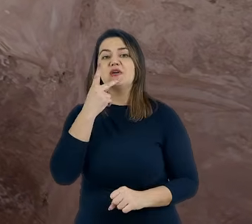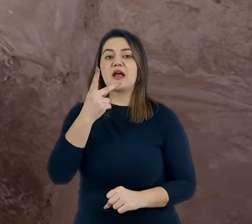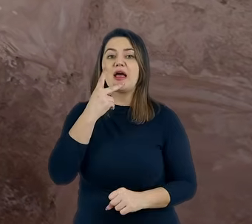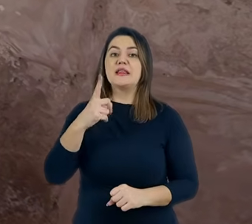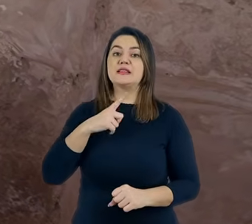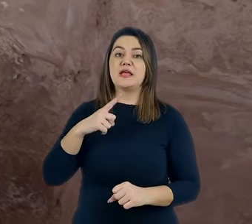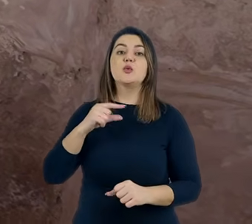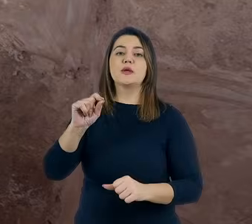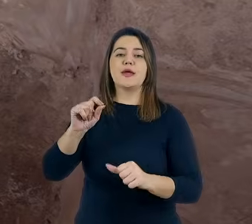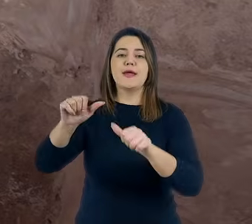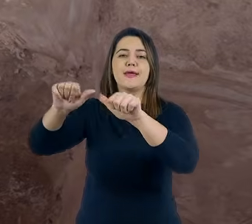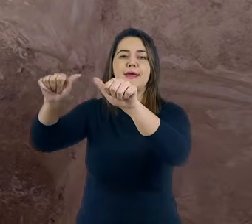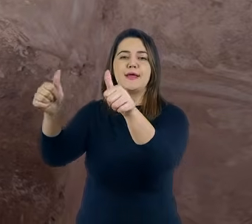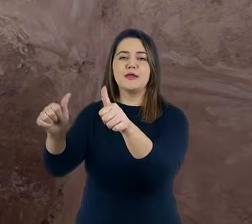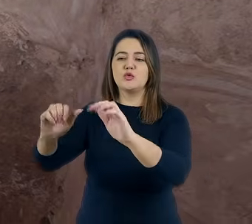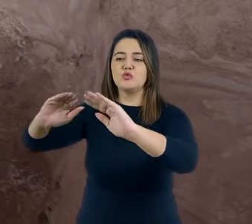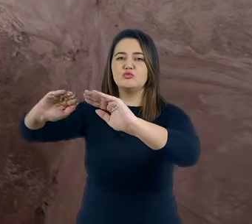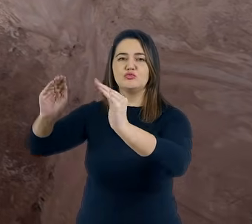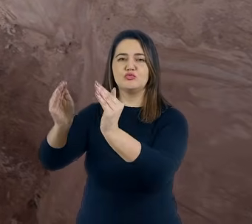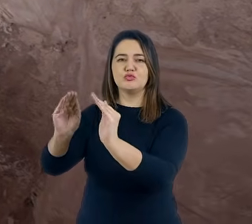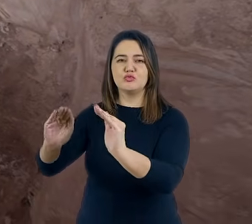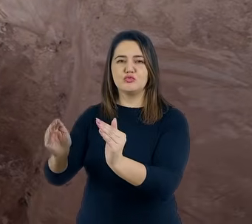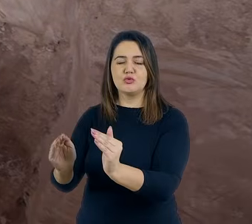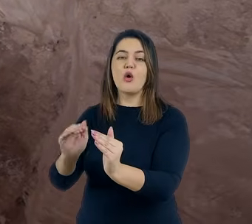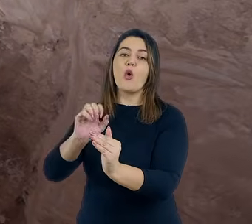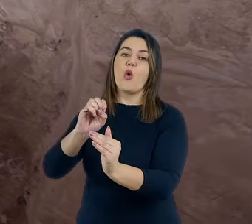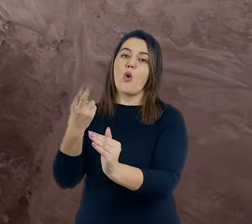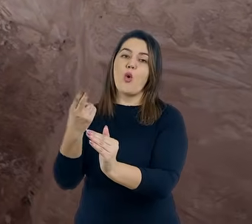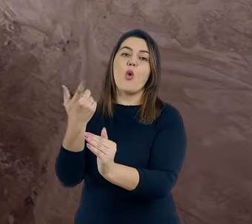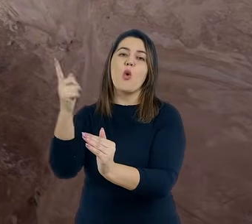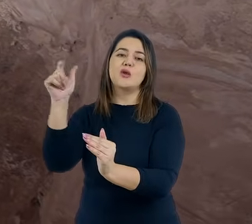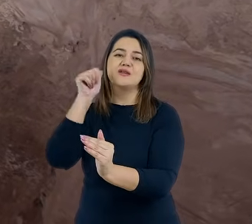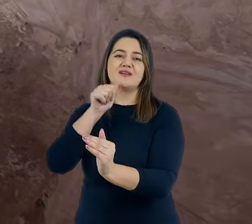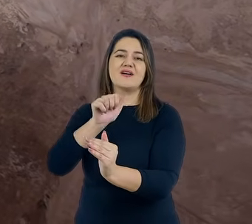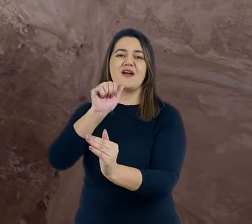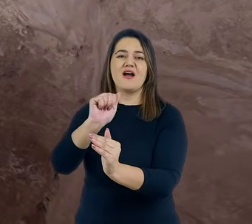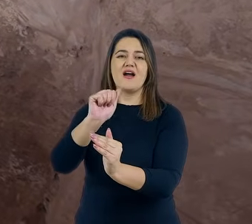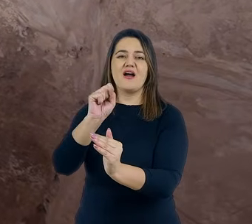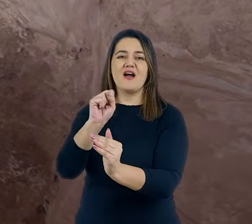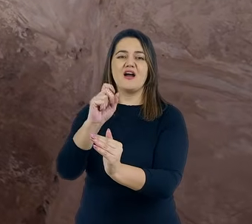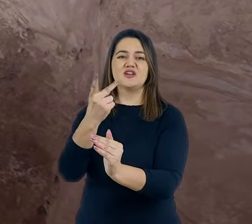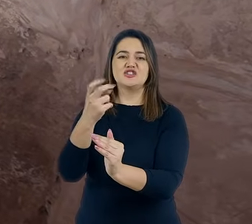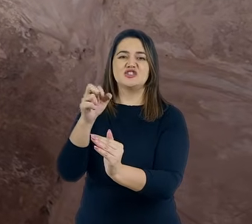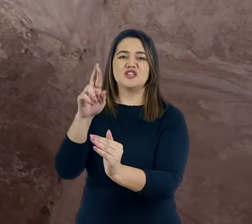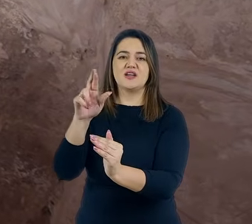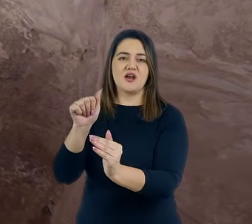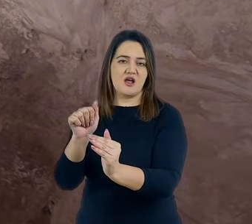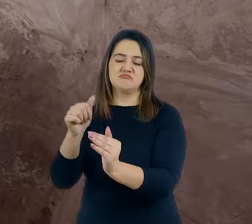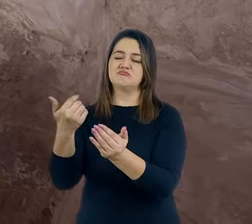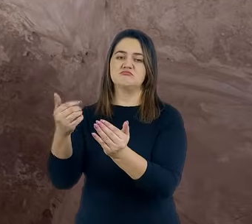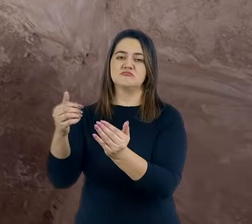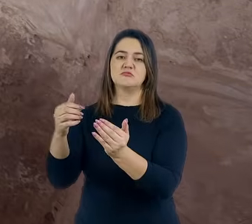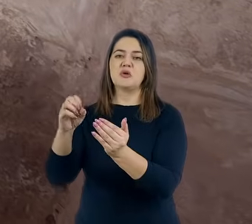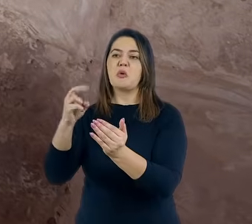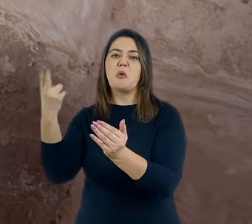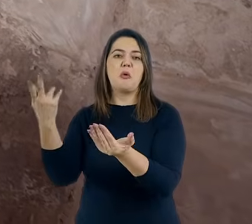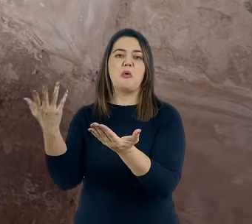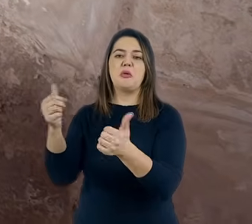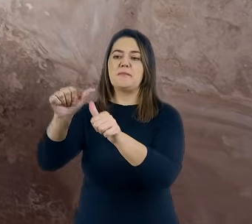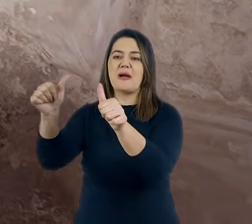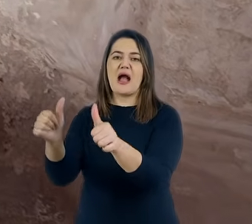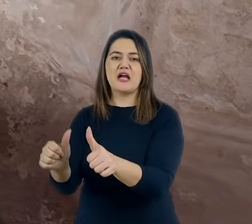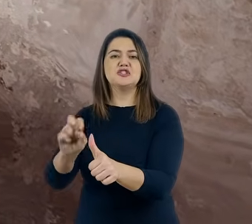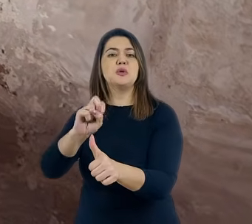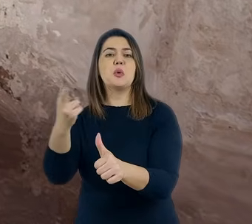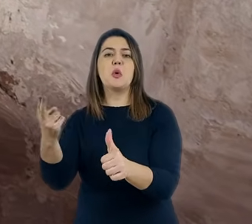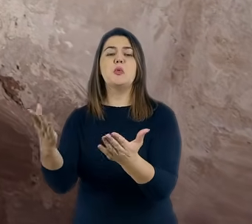poderia ter um relevo do próprio Baal e de Áxera, poderia ter, quem sabe, uma imagem pagã, ou